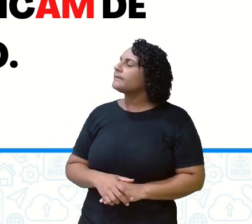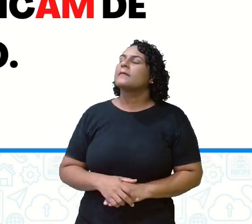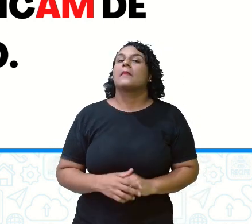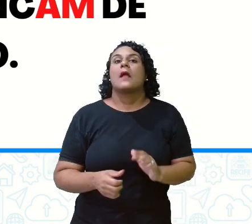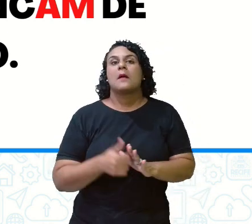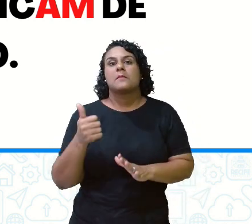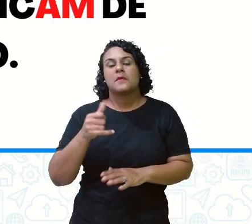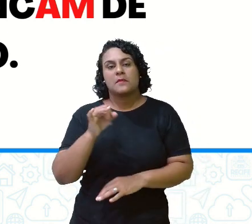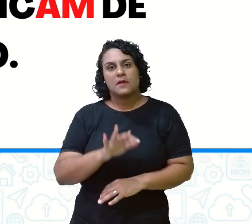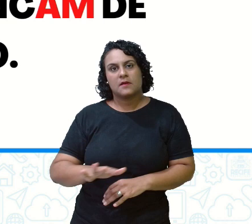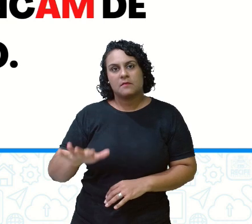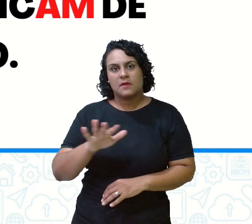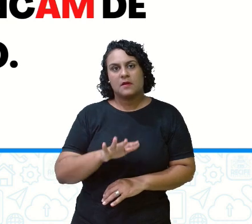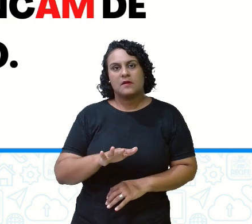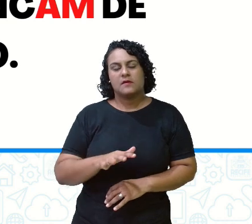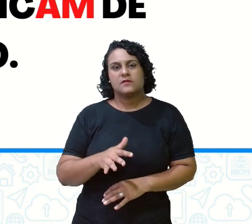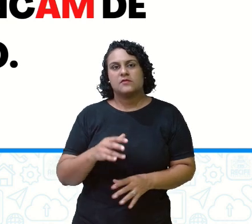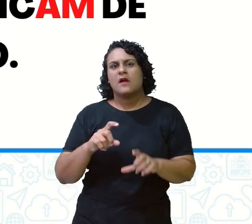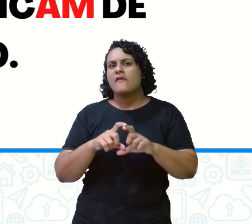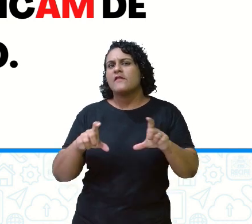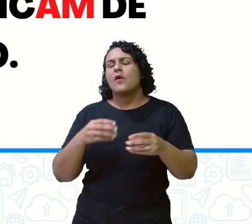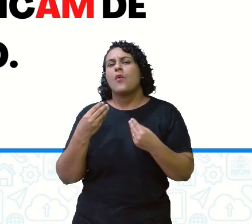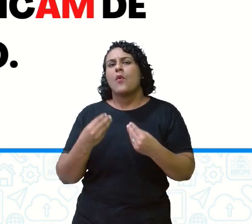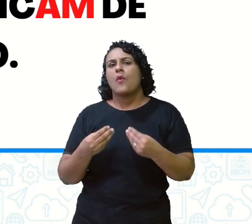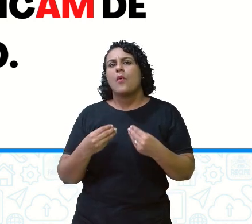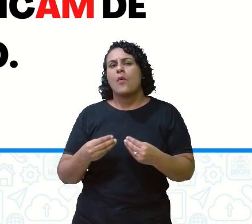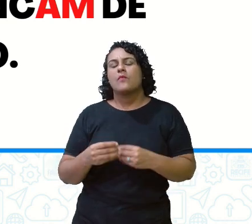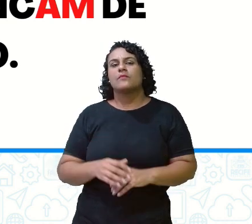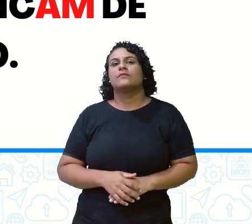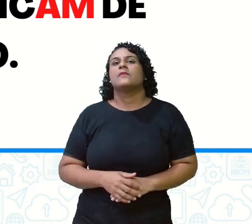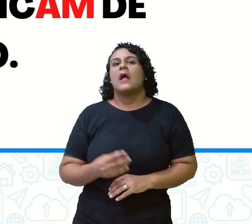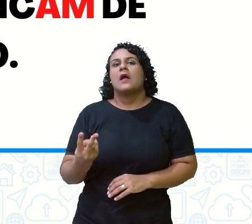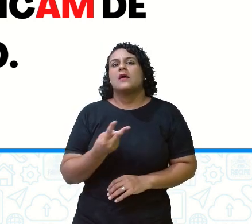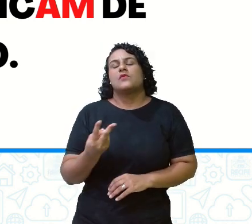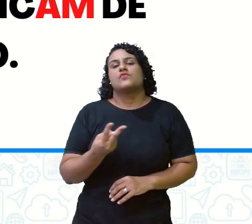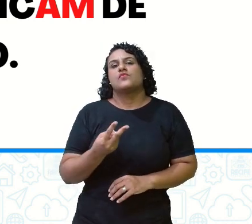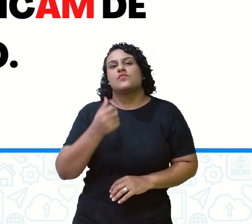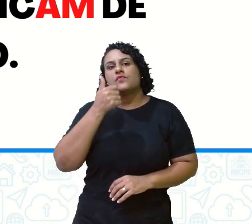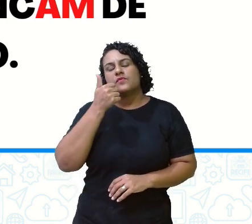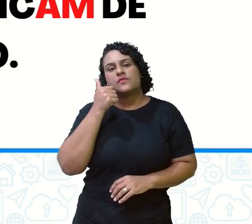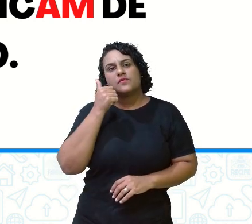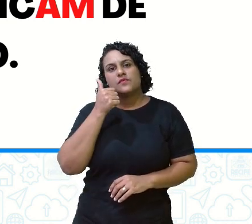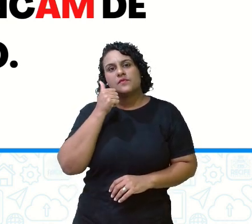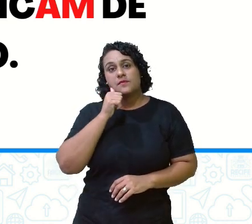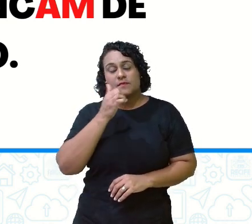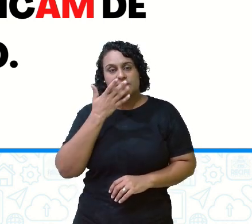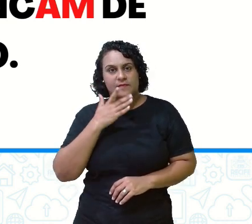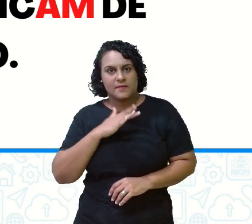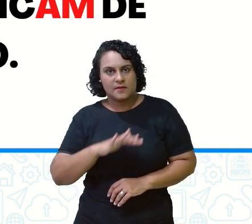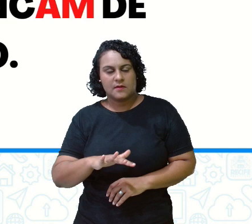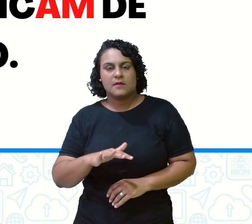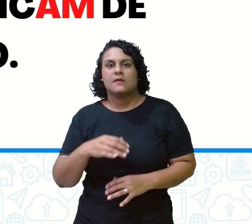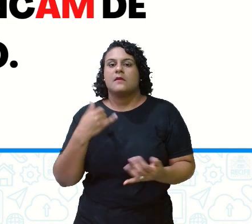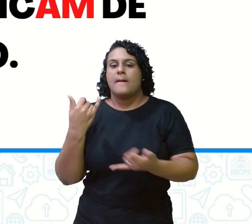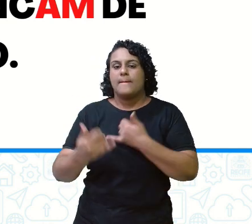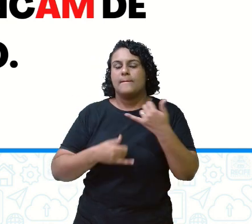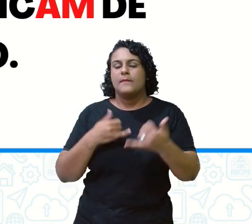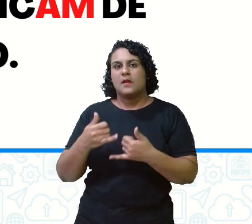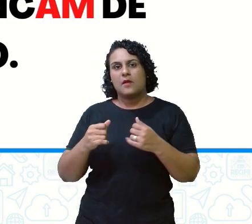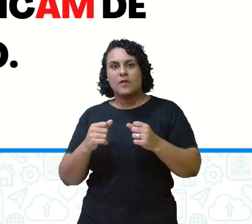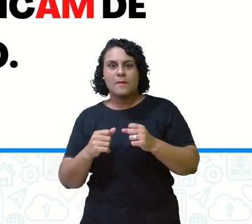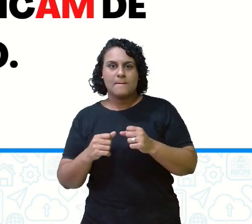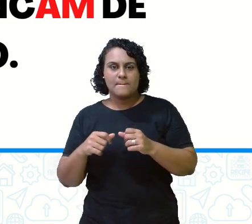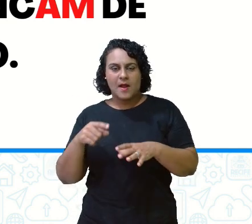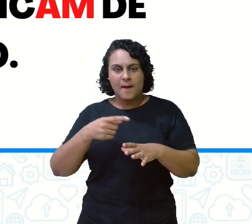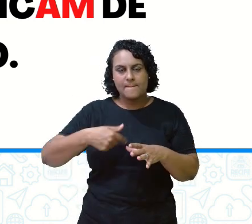A primeira imagem. As meninas brincam de bambolê. Eu falei que